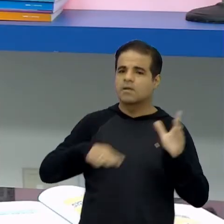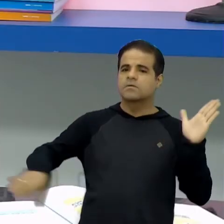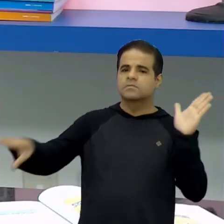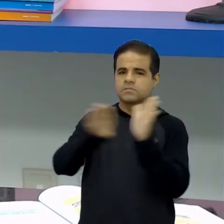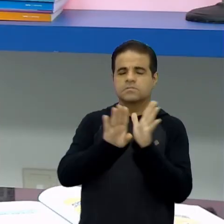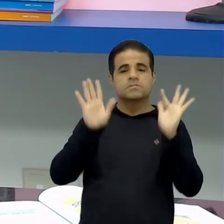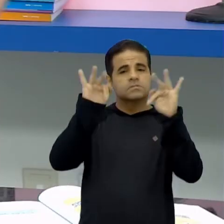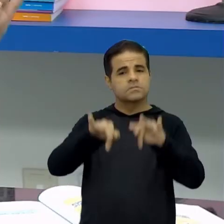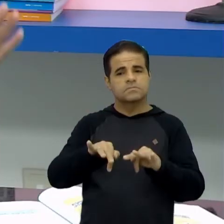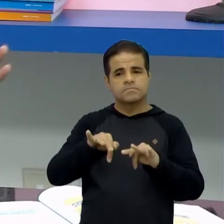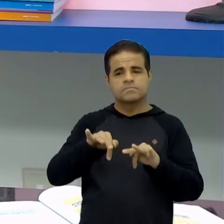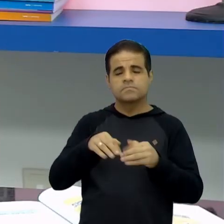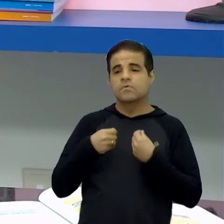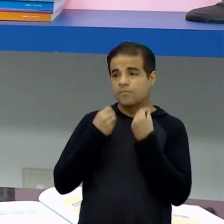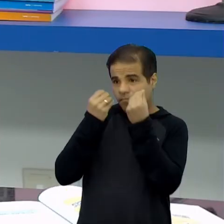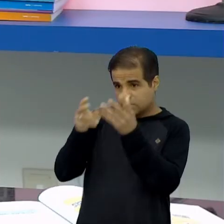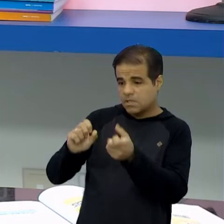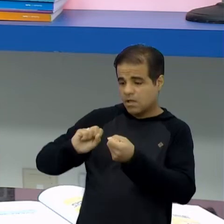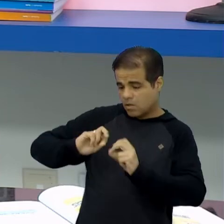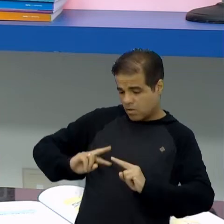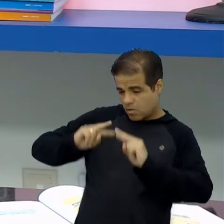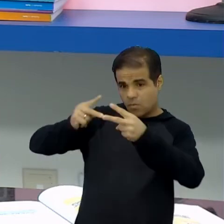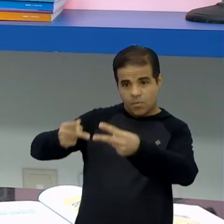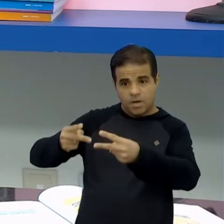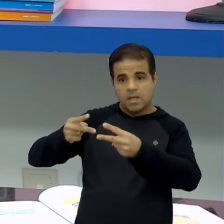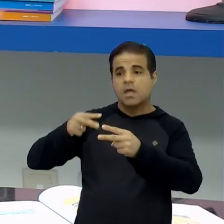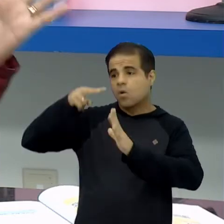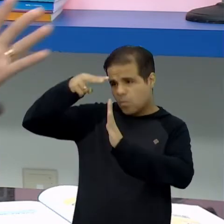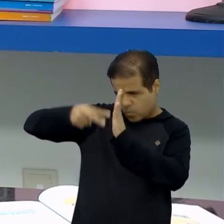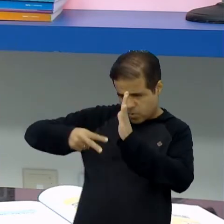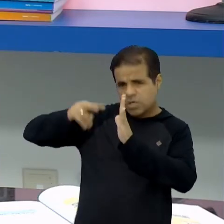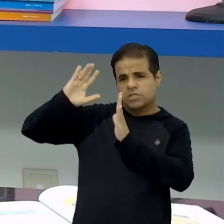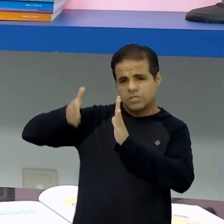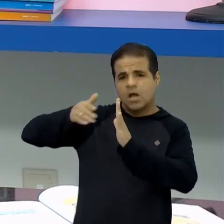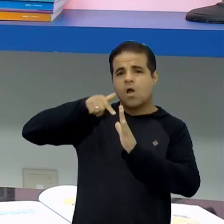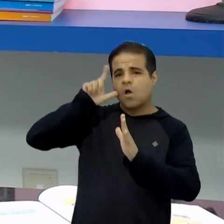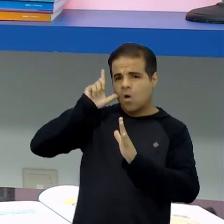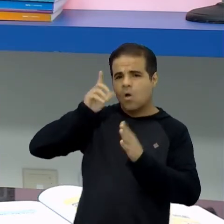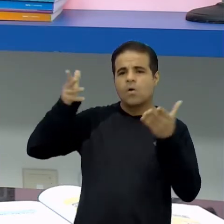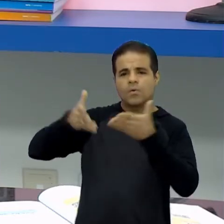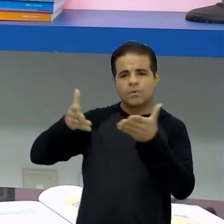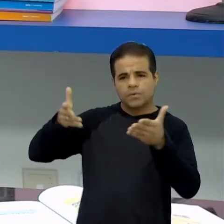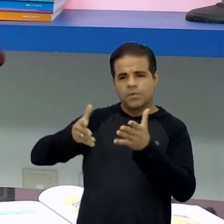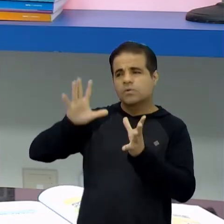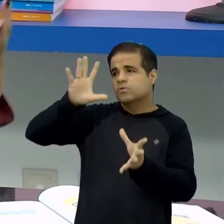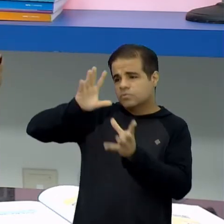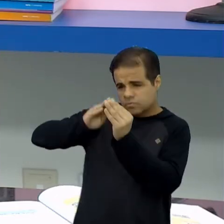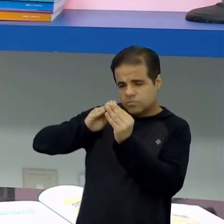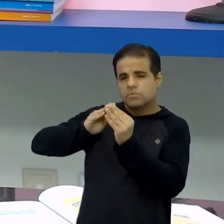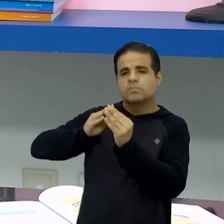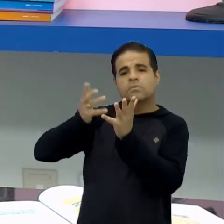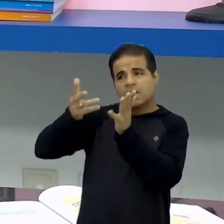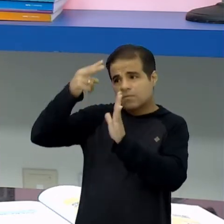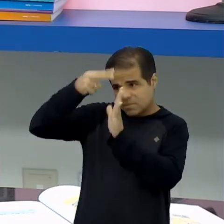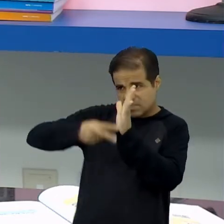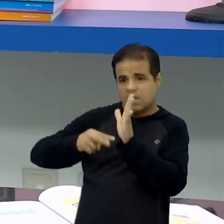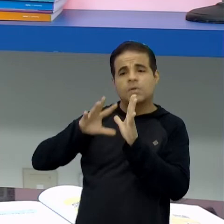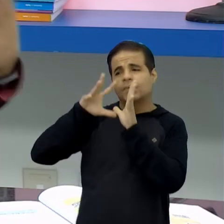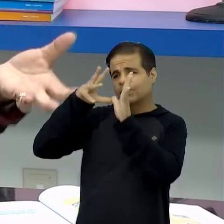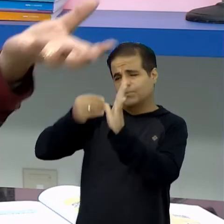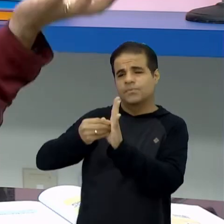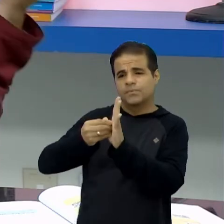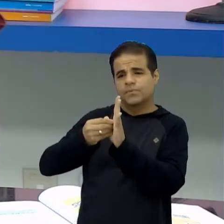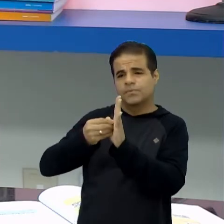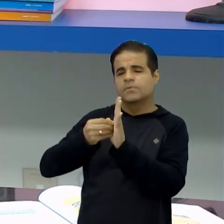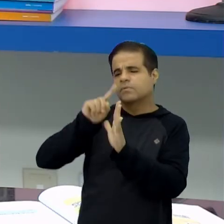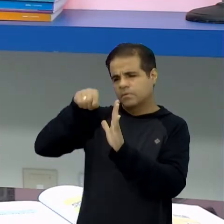texto. Olha, Mauro, eu vou te dar o link mesmo para você pegar ele Eu li na íntegra ontem hoje, né? Mas o resuminho eu queria que você lesse ele todo. Muito bem legal. Bacana. De